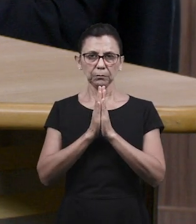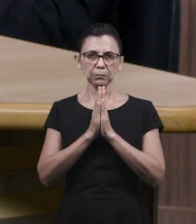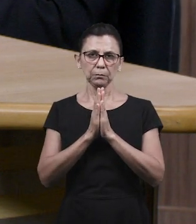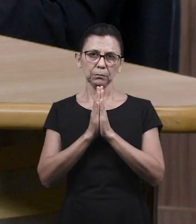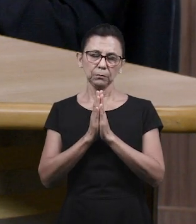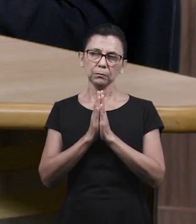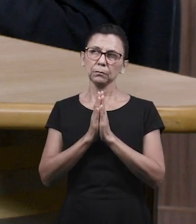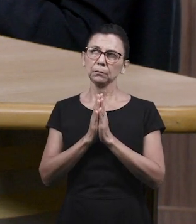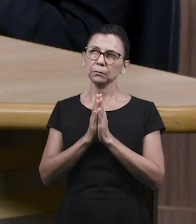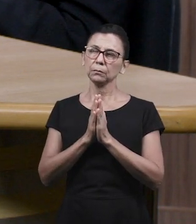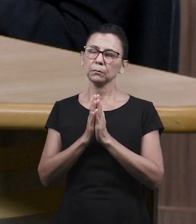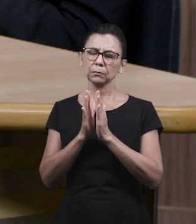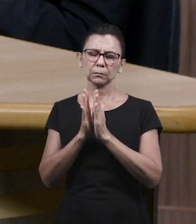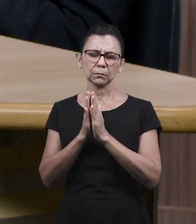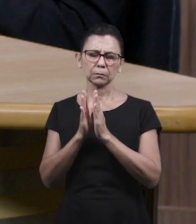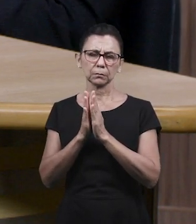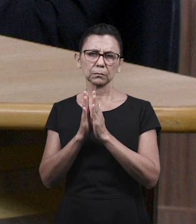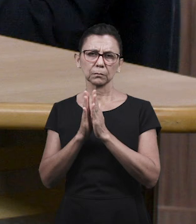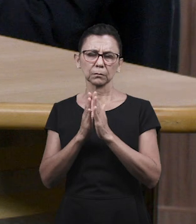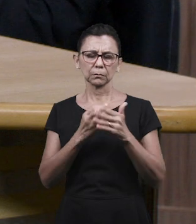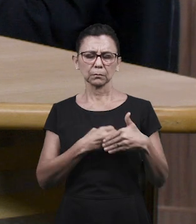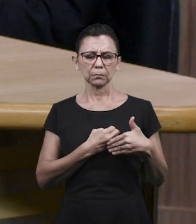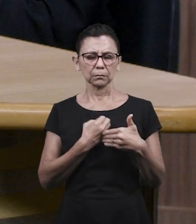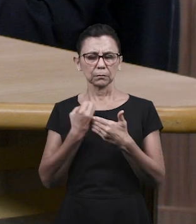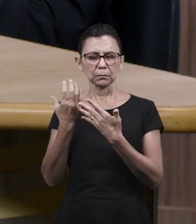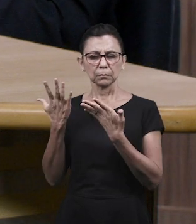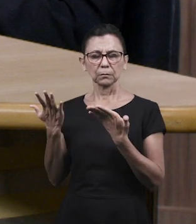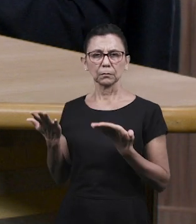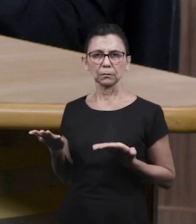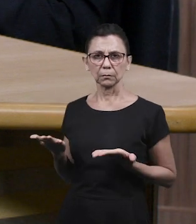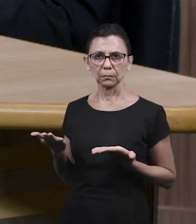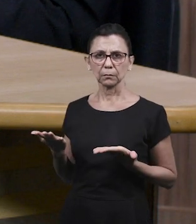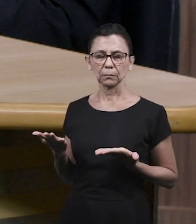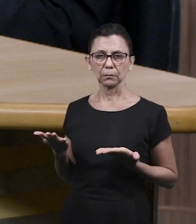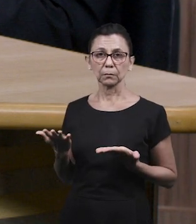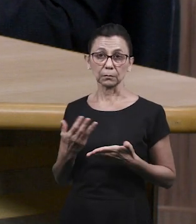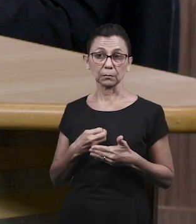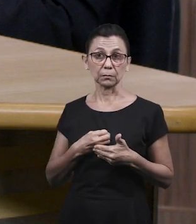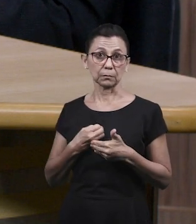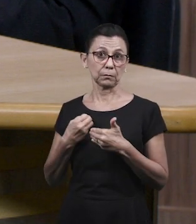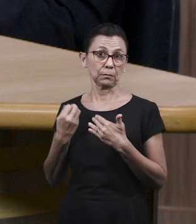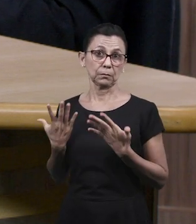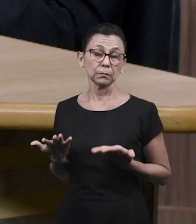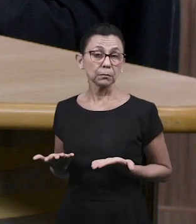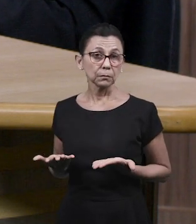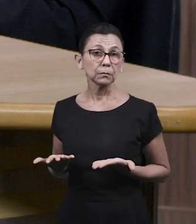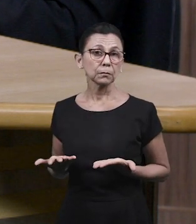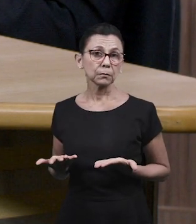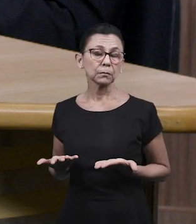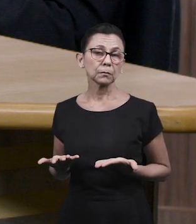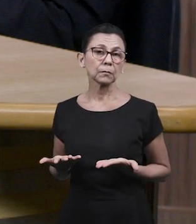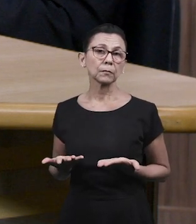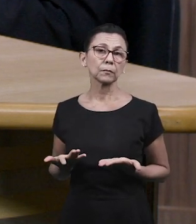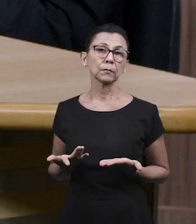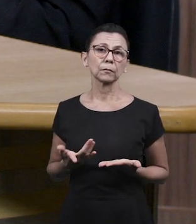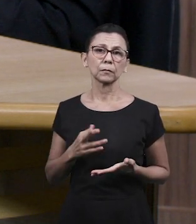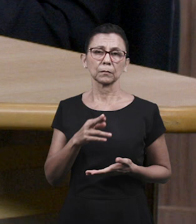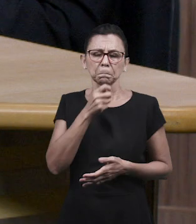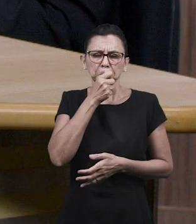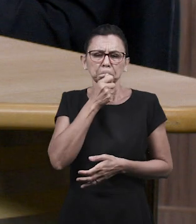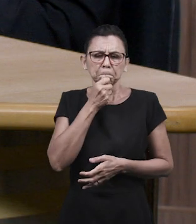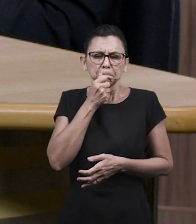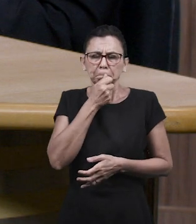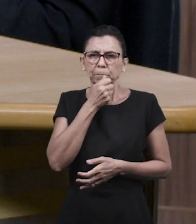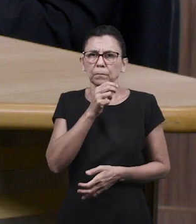oração, numa busca, numa entrega, que na realidade é entrega, né? Isso não é um